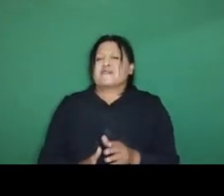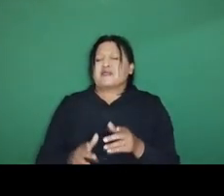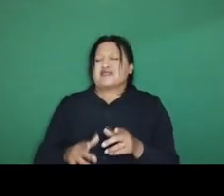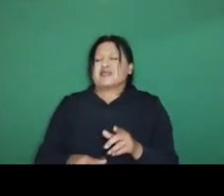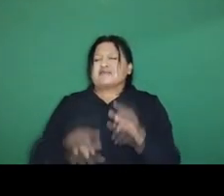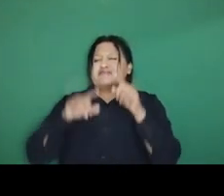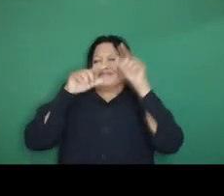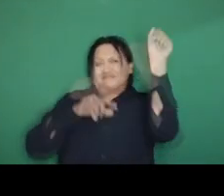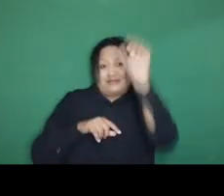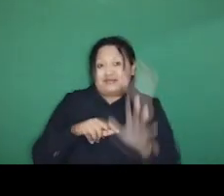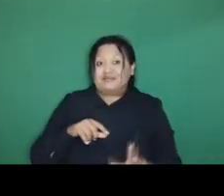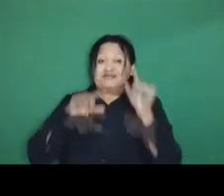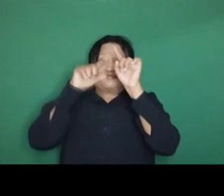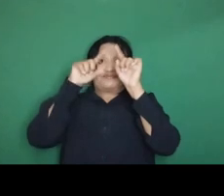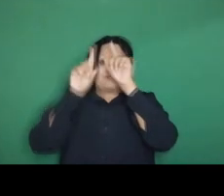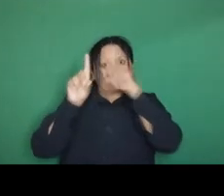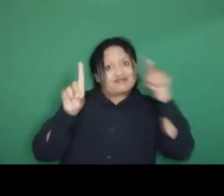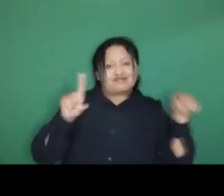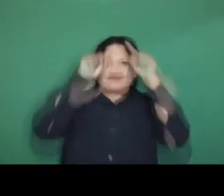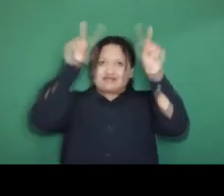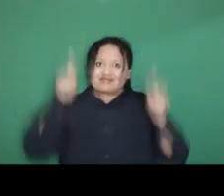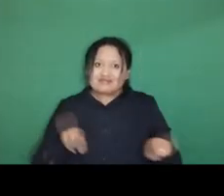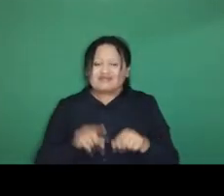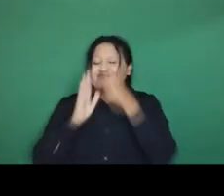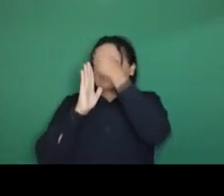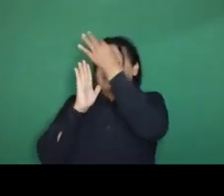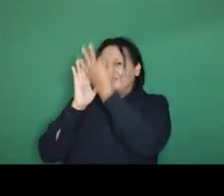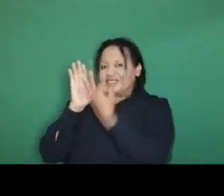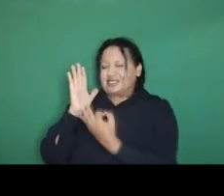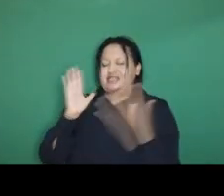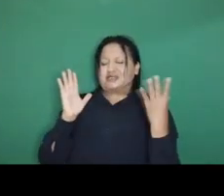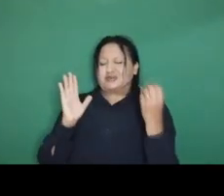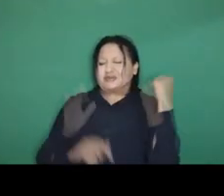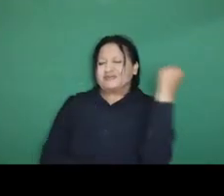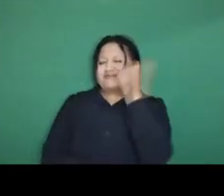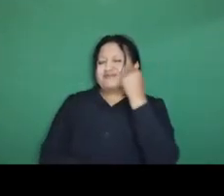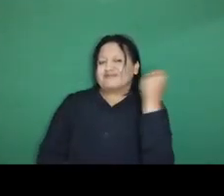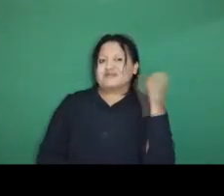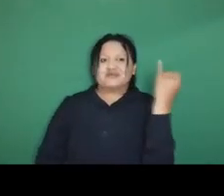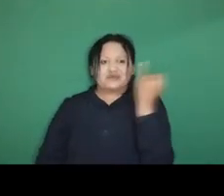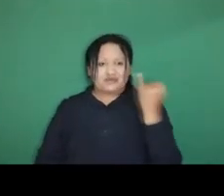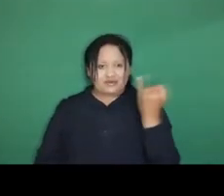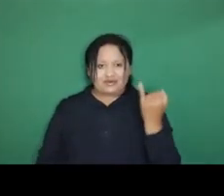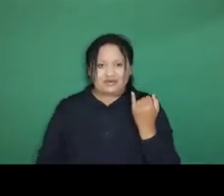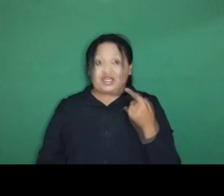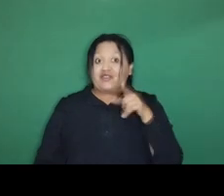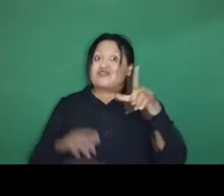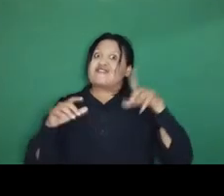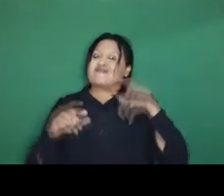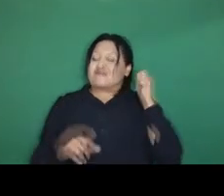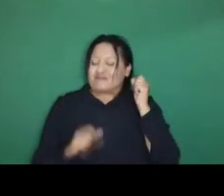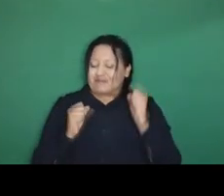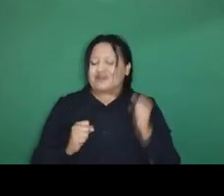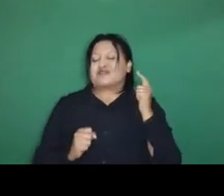gráficos quadros textos são de extrema importância para que você obter a êxito